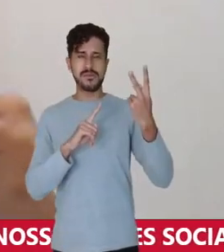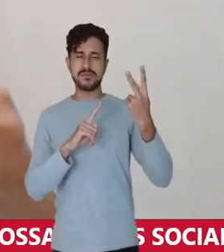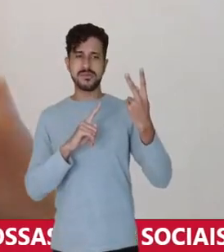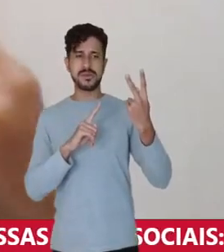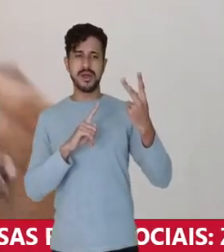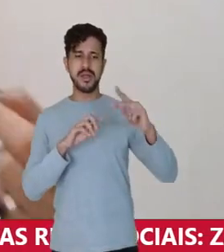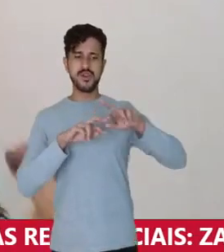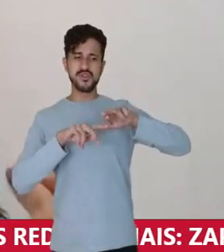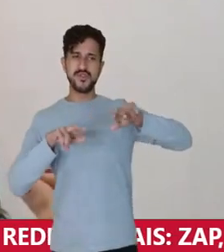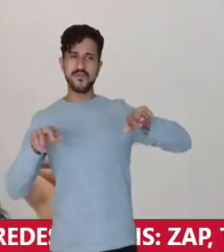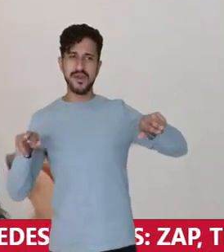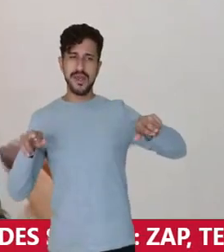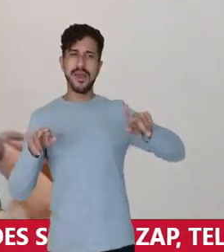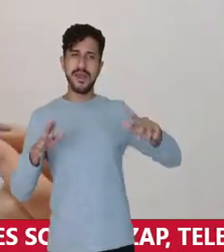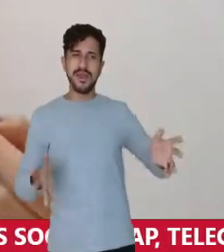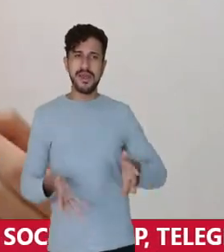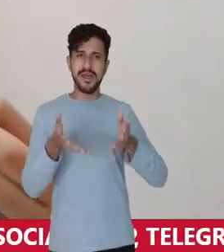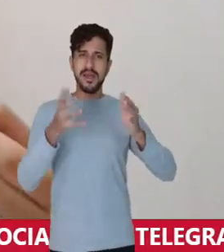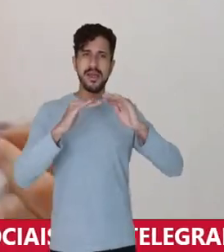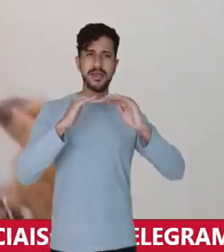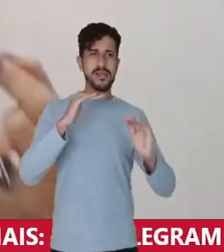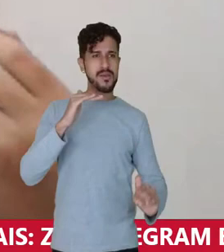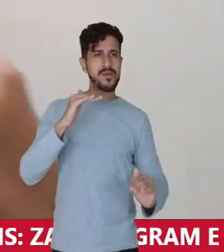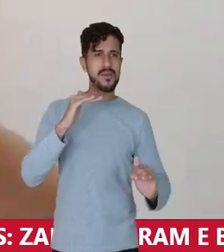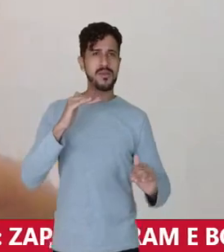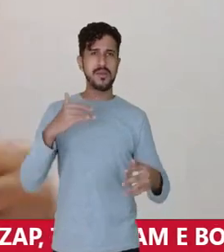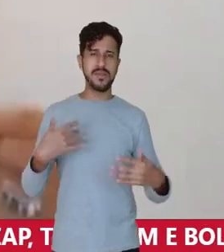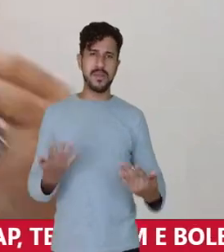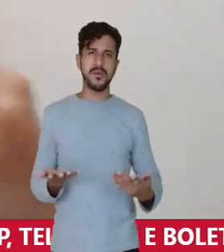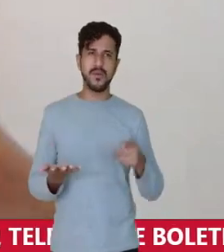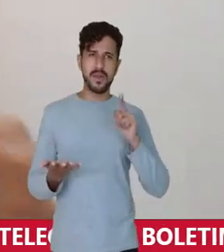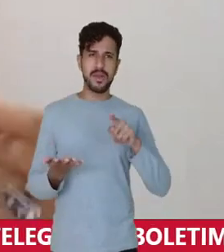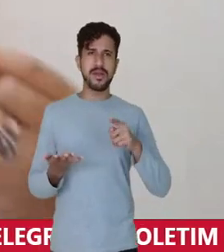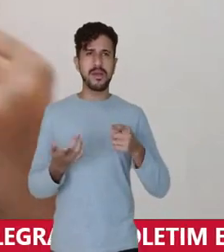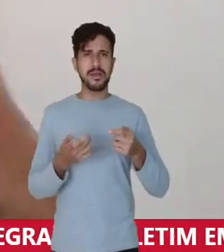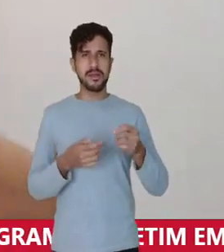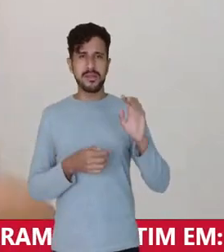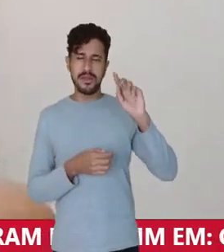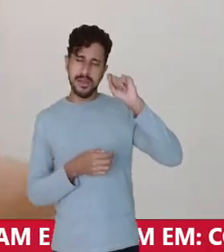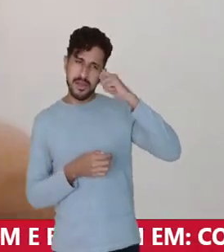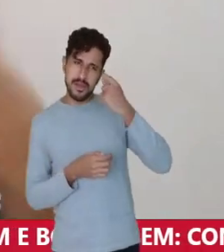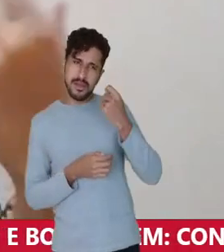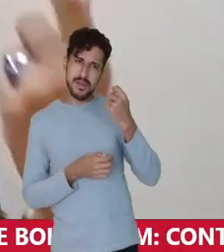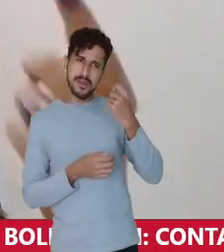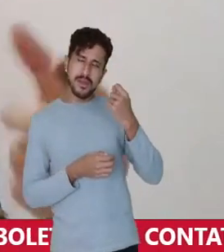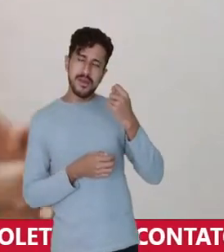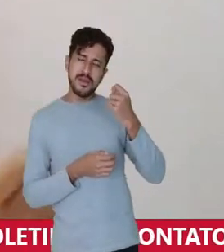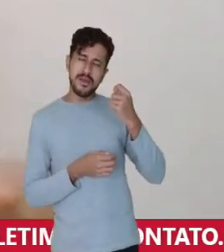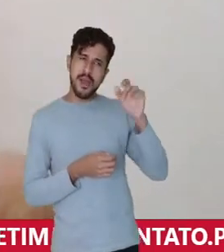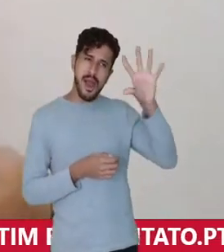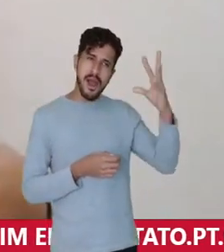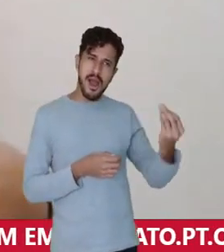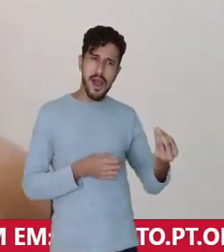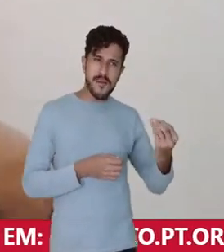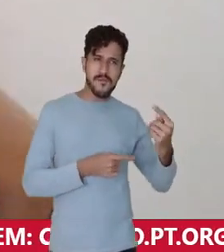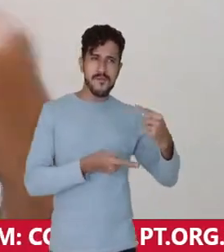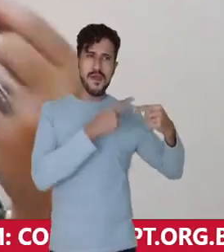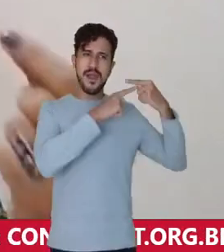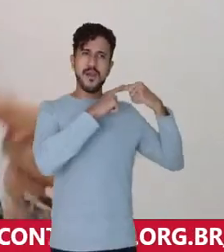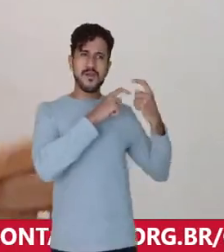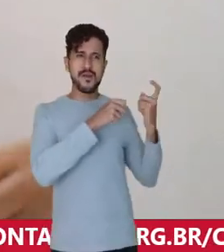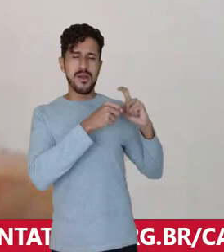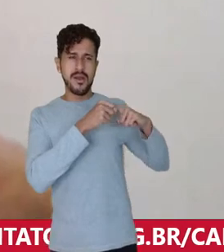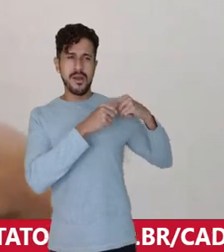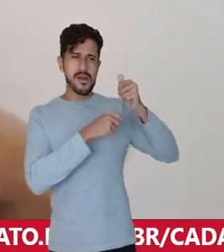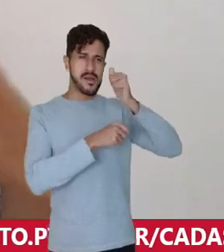diferença é fomentar a desigualdade. E aí, ressignificar a África herdada dessas ancestrais, né? Lá